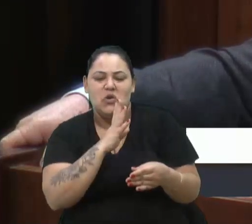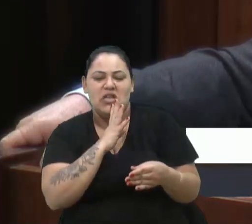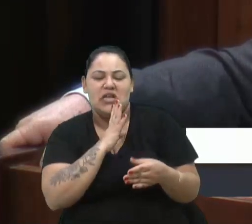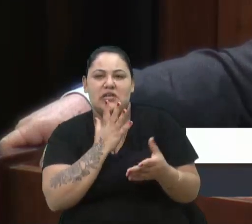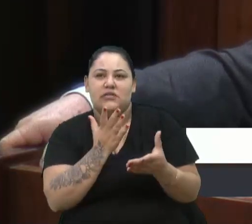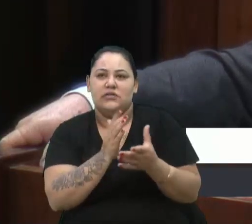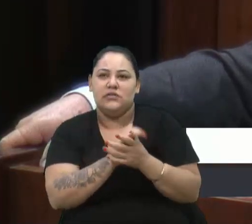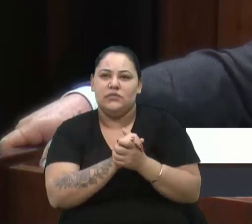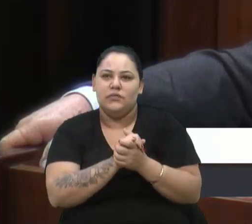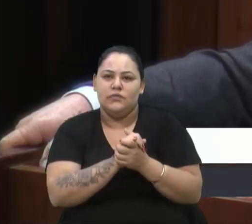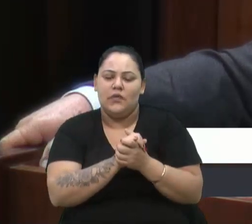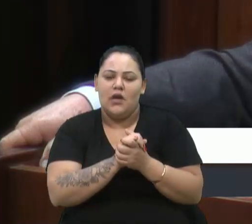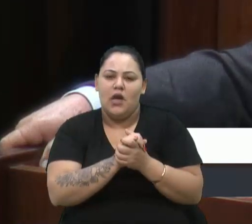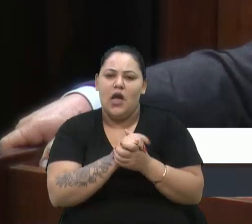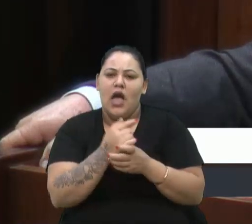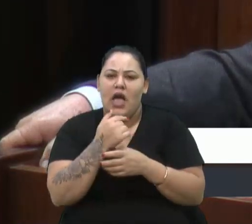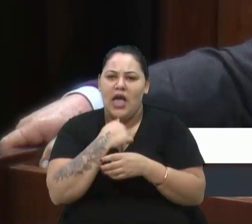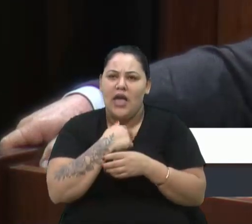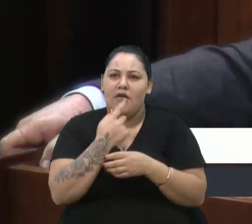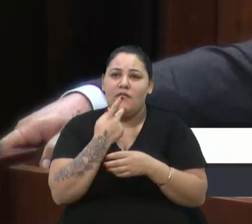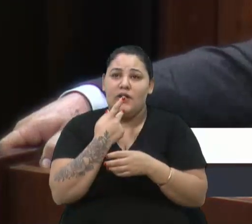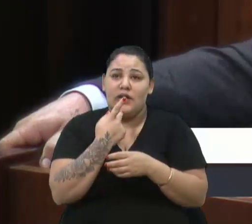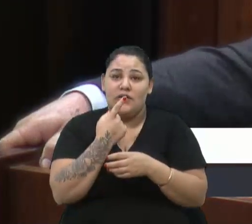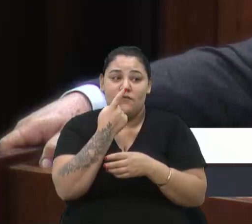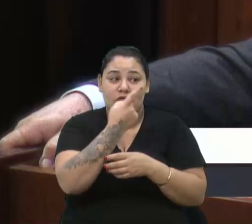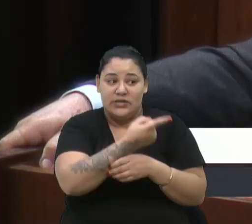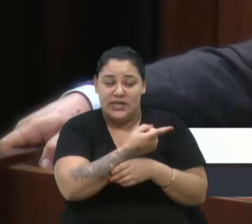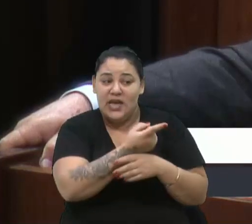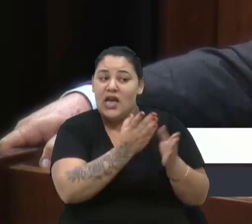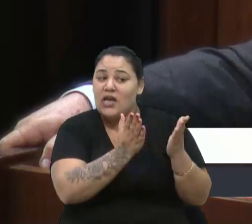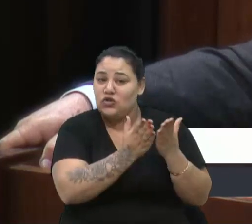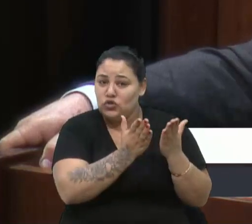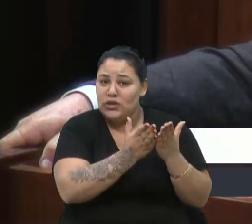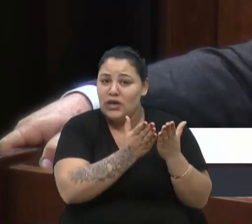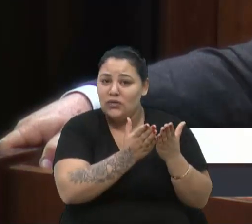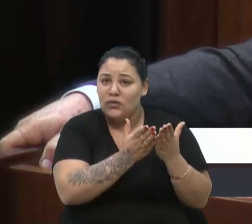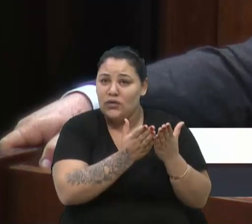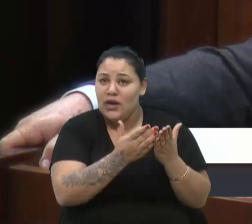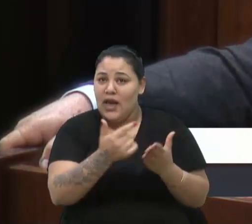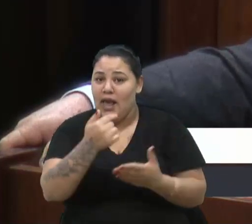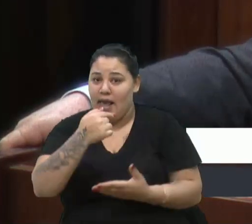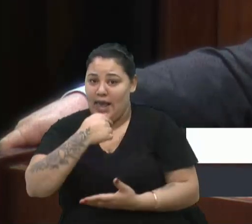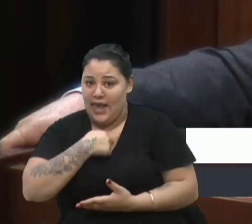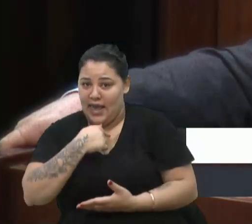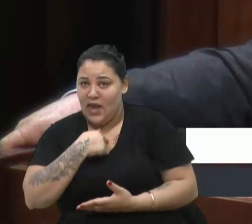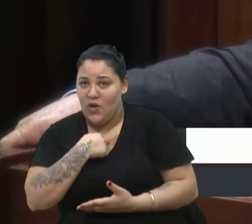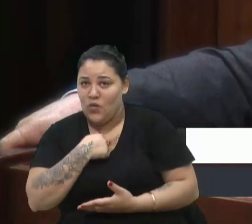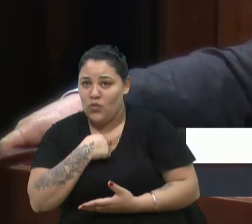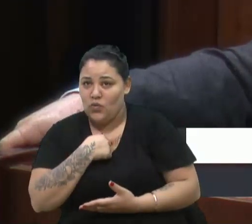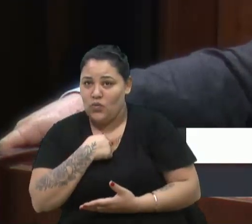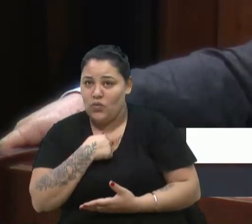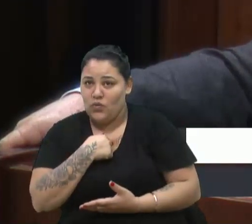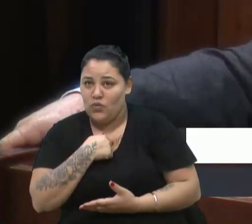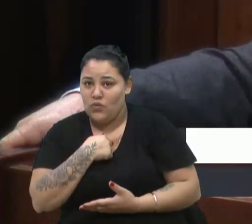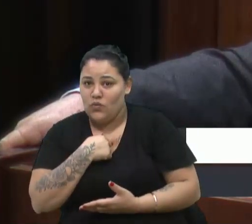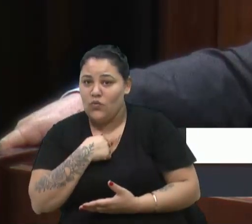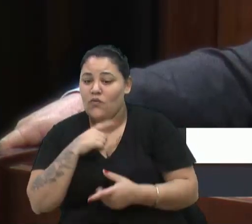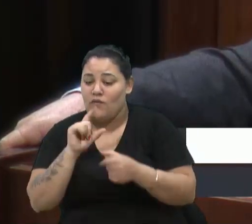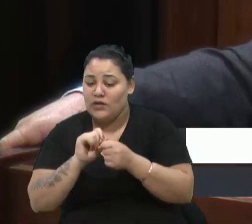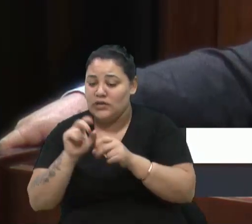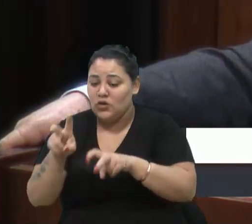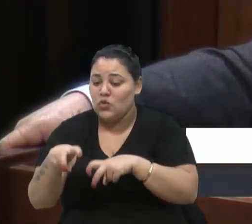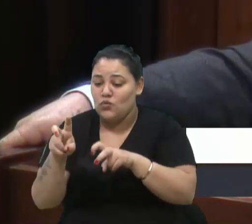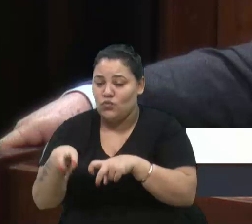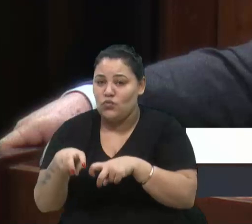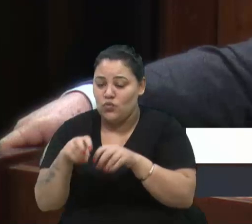respondi enquanto você estava estudando nós estávamos produzindo eu falei na época alimentos